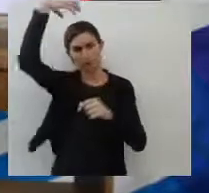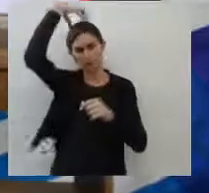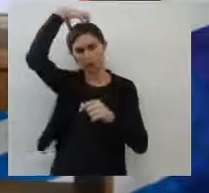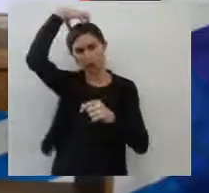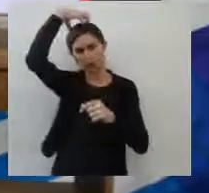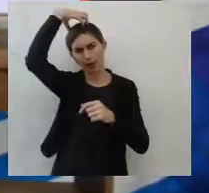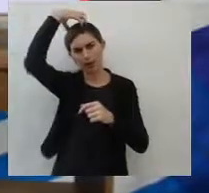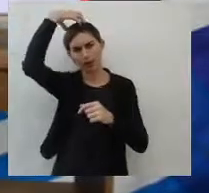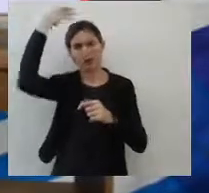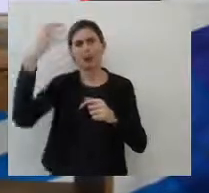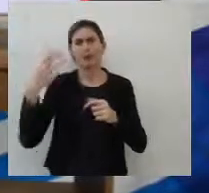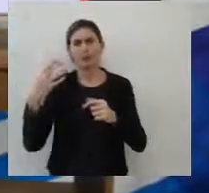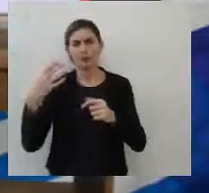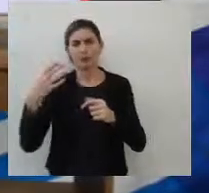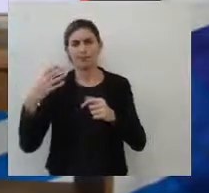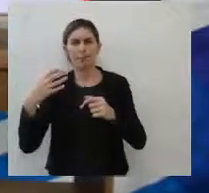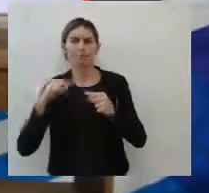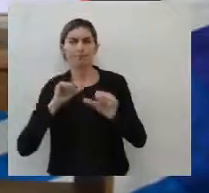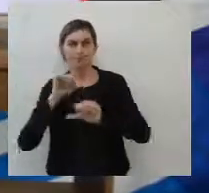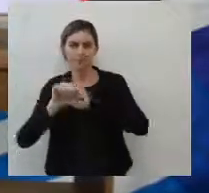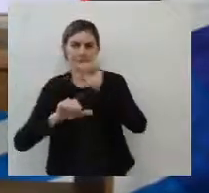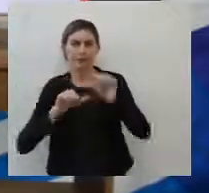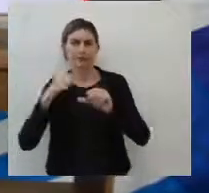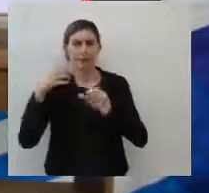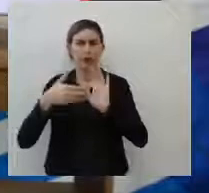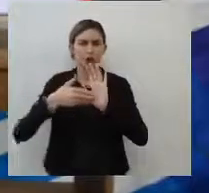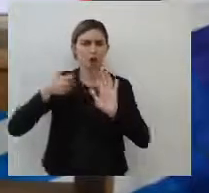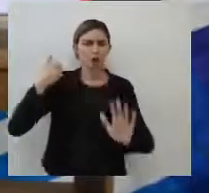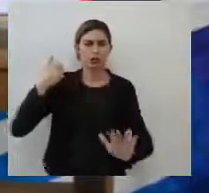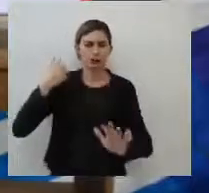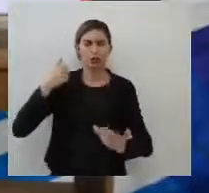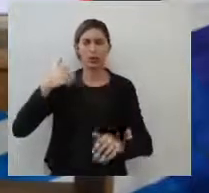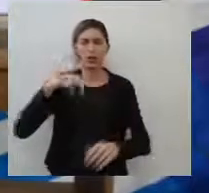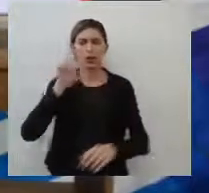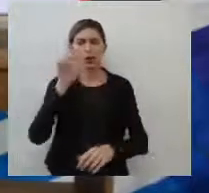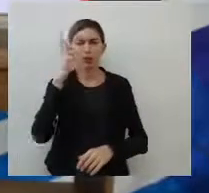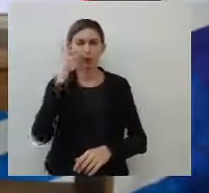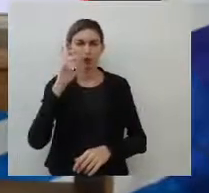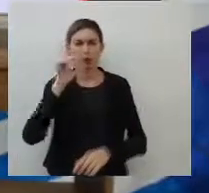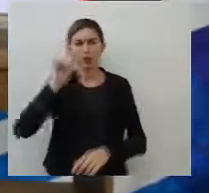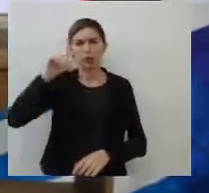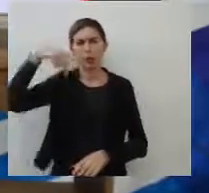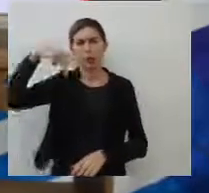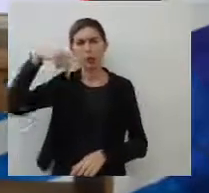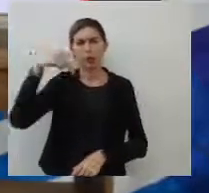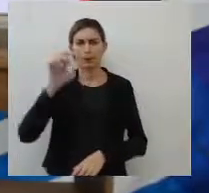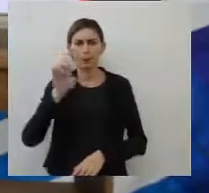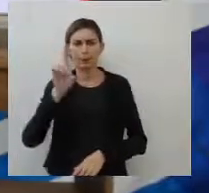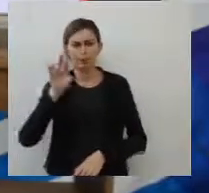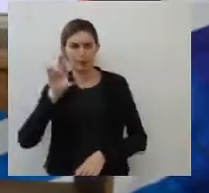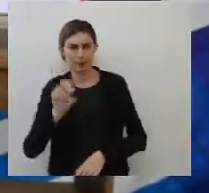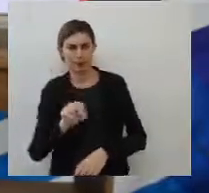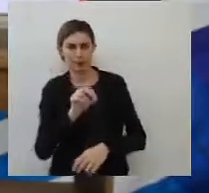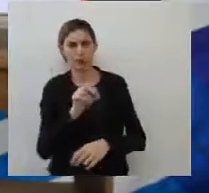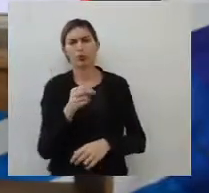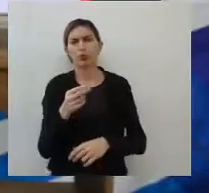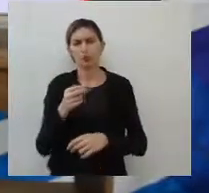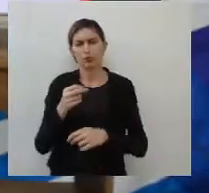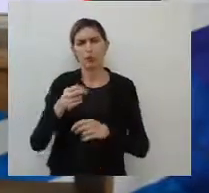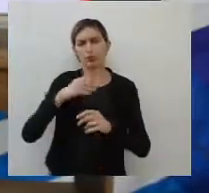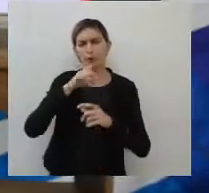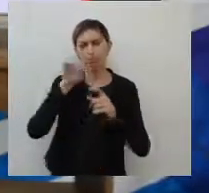Na verdade, se tinha um movimento, já se tinha uma vontade de tirar Dom Pedro do poder, mas e com a liderança justamente